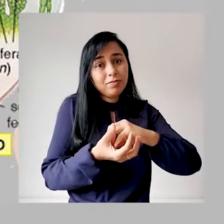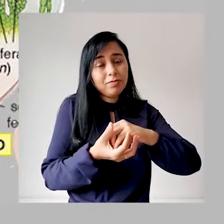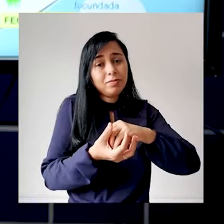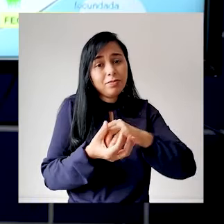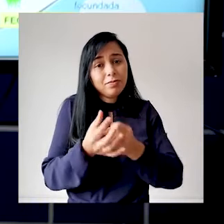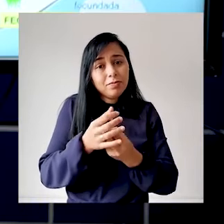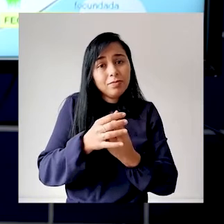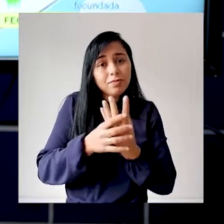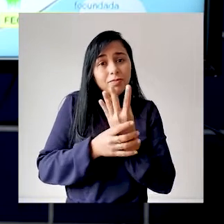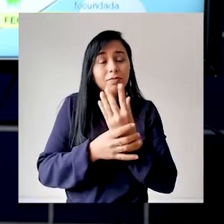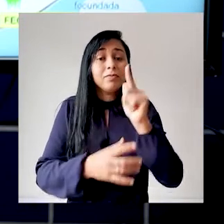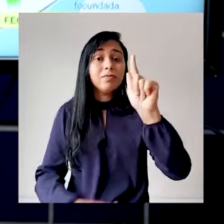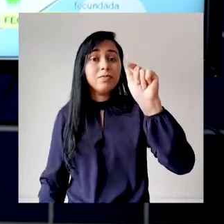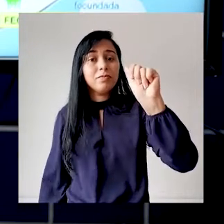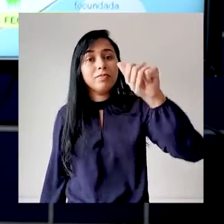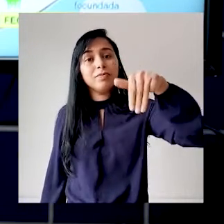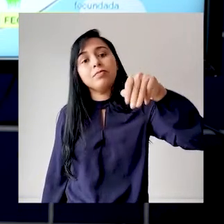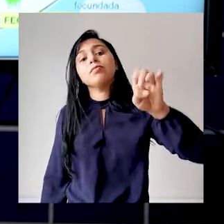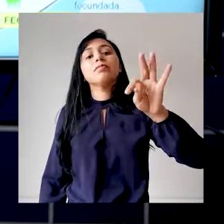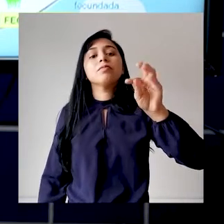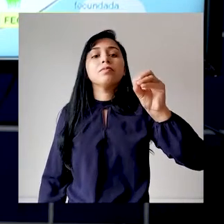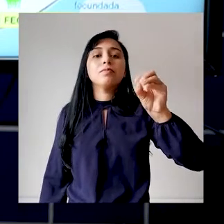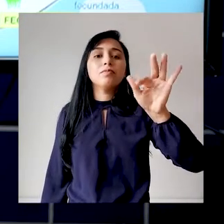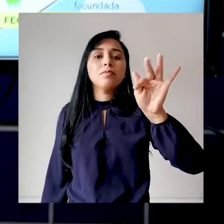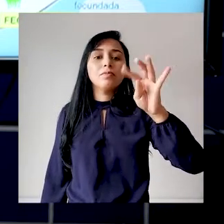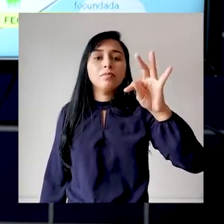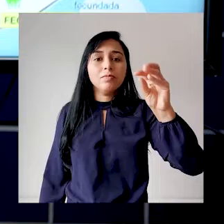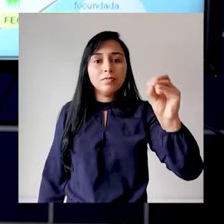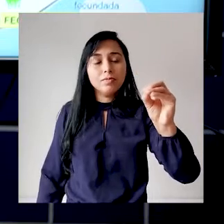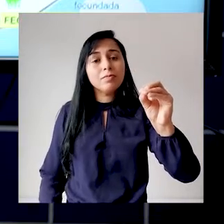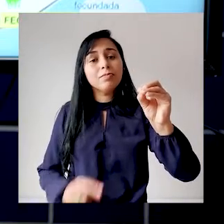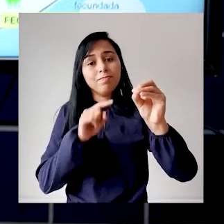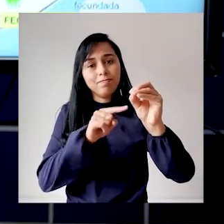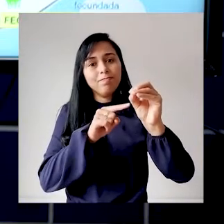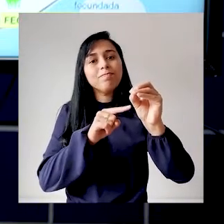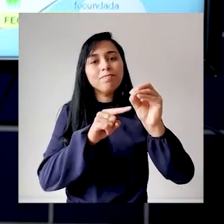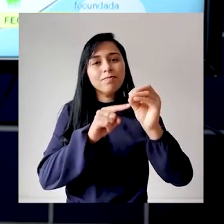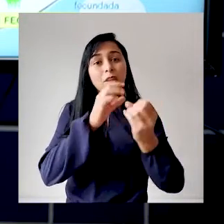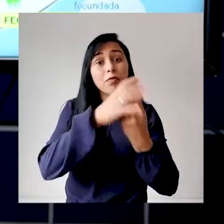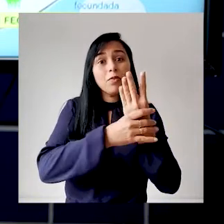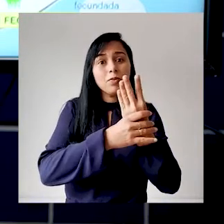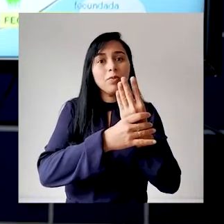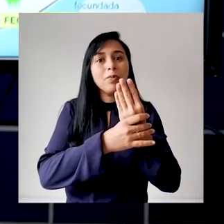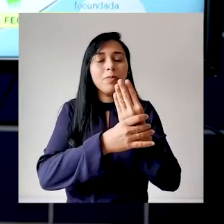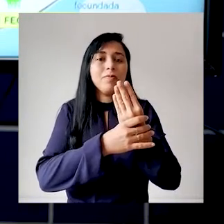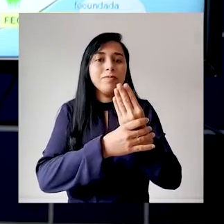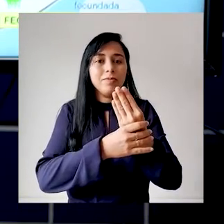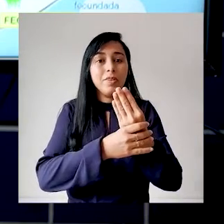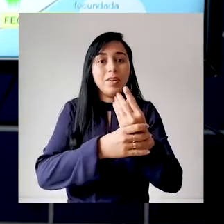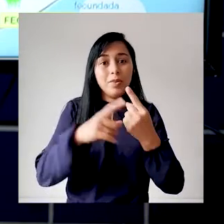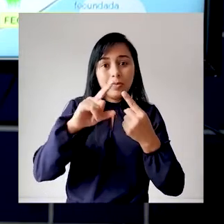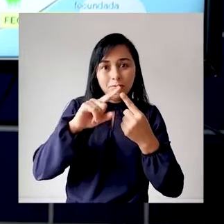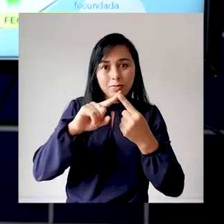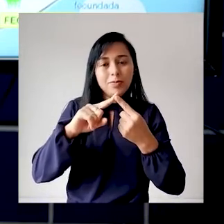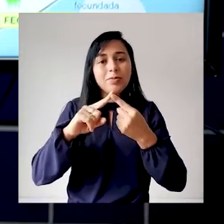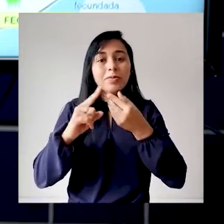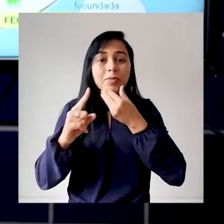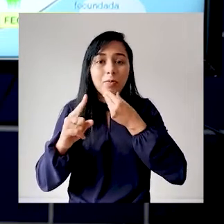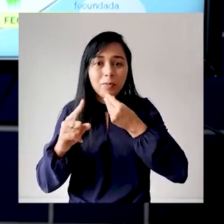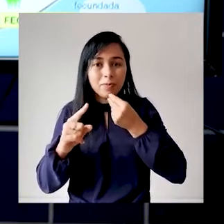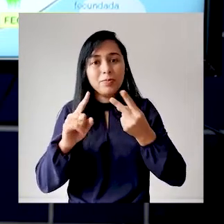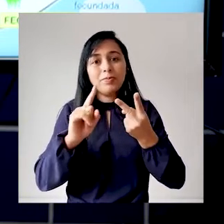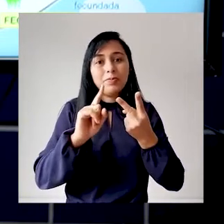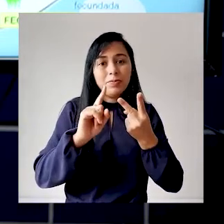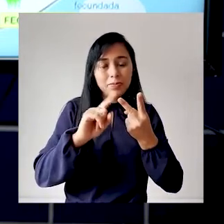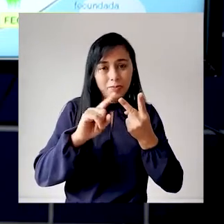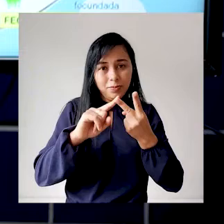gametófito. Os gametófitos vão formar os gametas, por isso esse nome gametófito. Aí